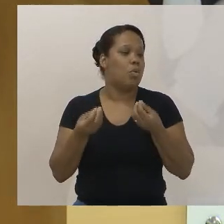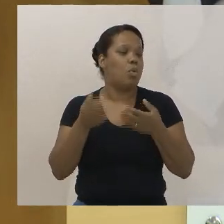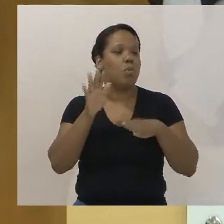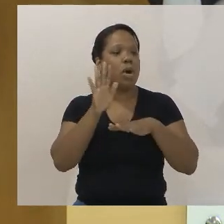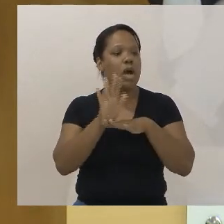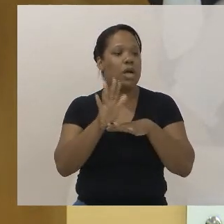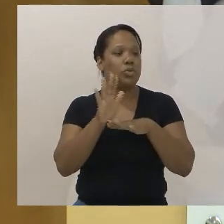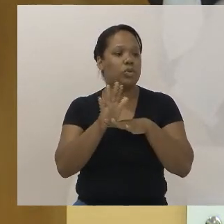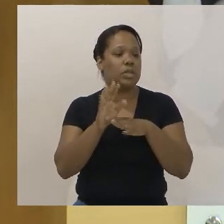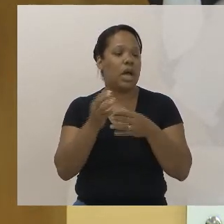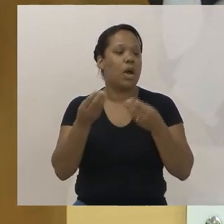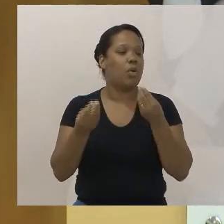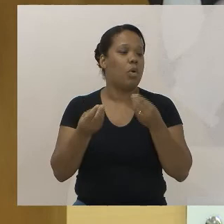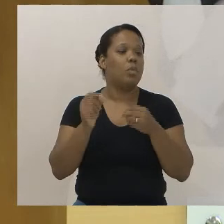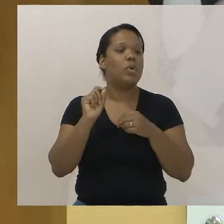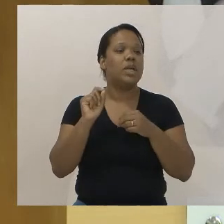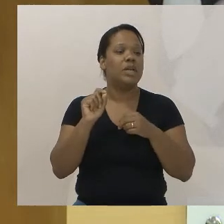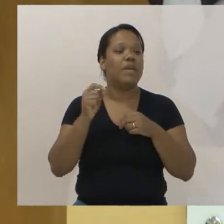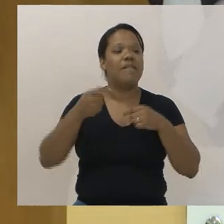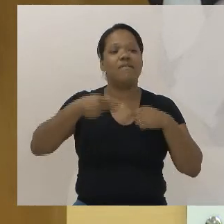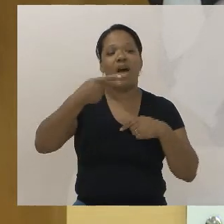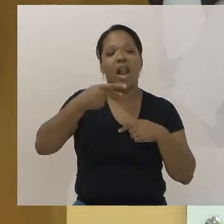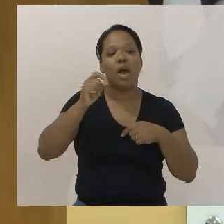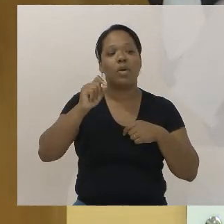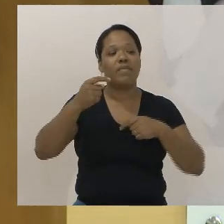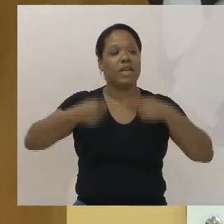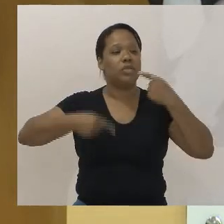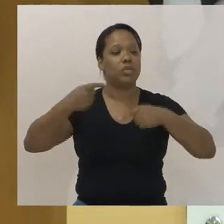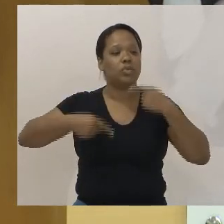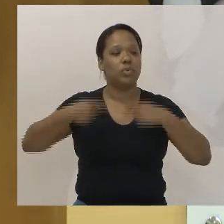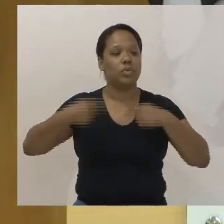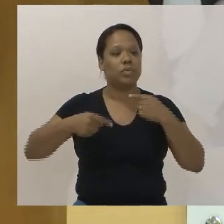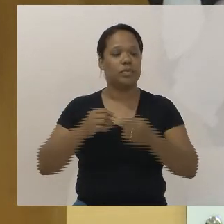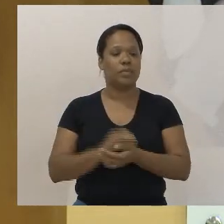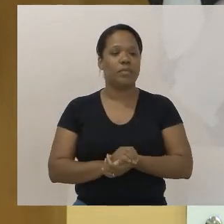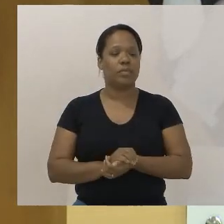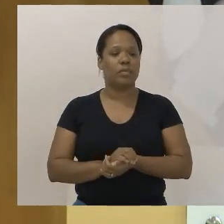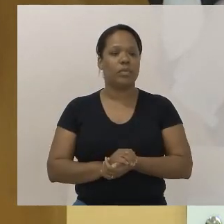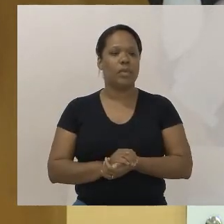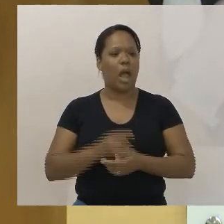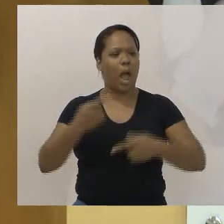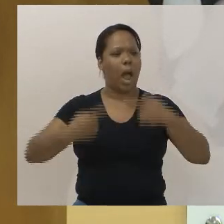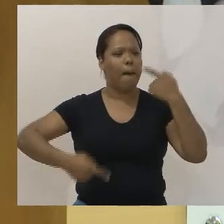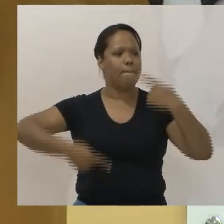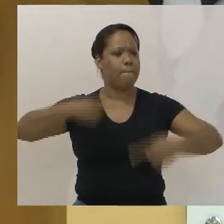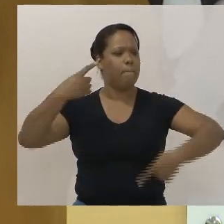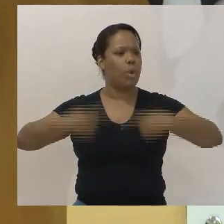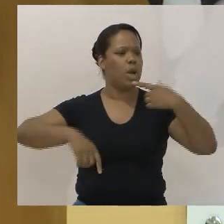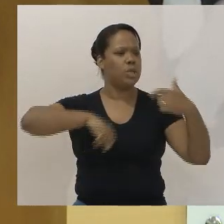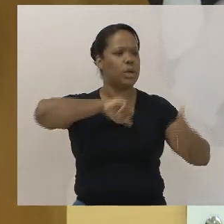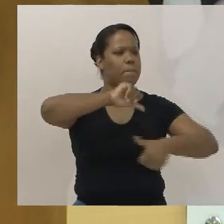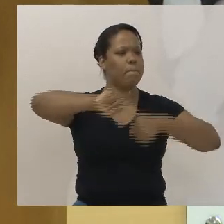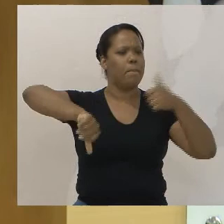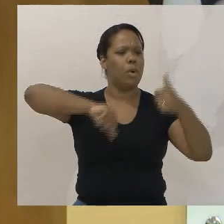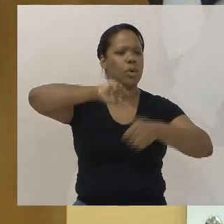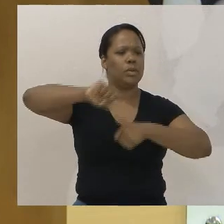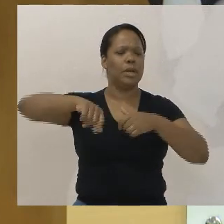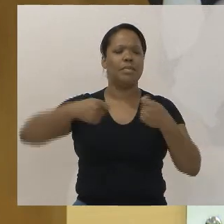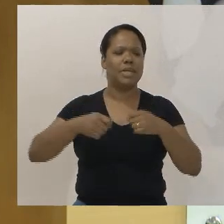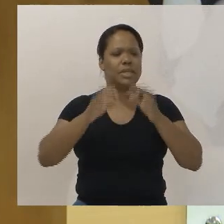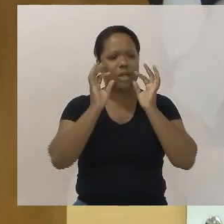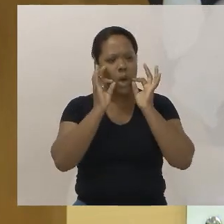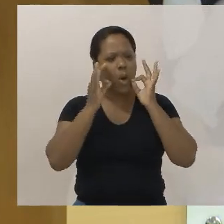fazer o que vai ser discutido eu acho que nesse momento é política ela está mudando muito ela está mudando muito e as pessoas têm que ter essa humildade